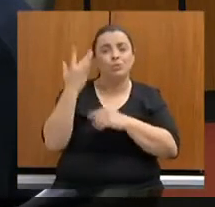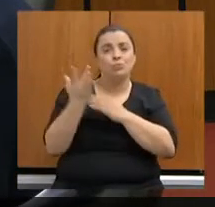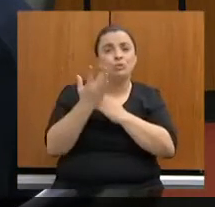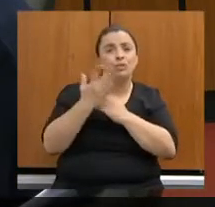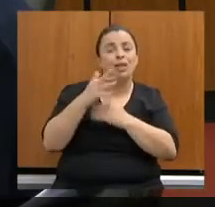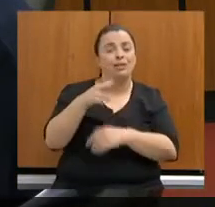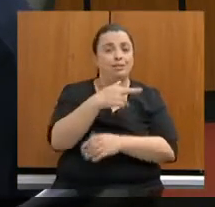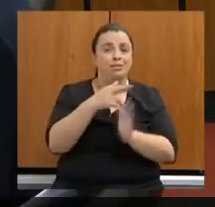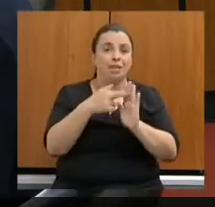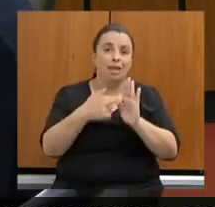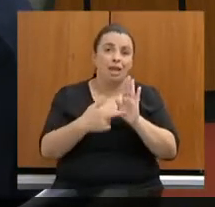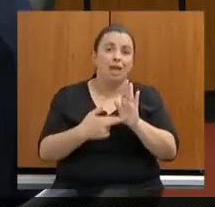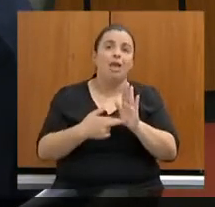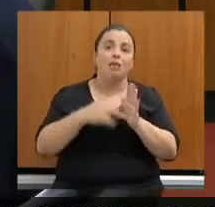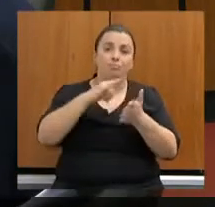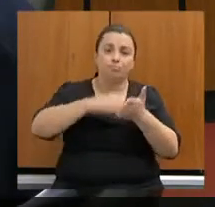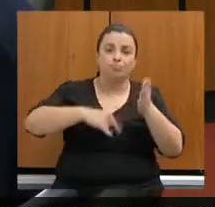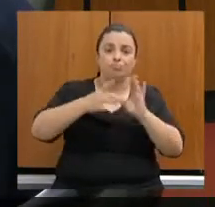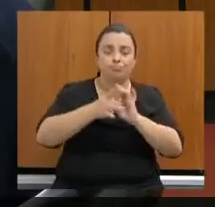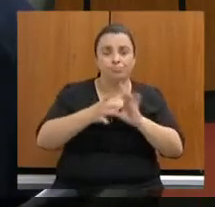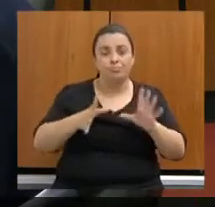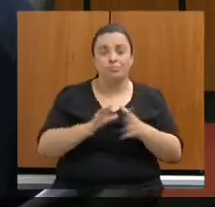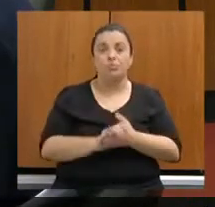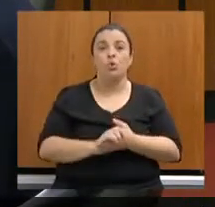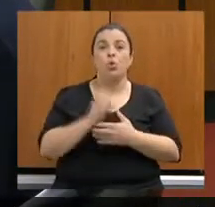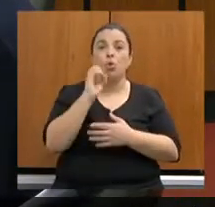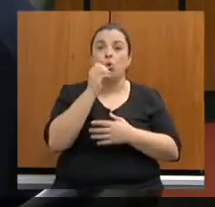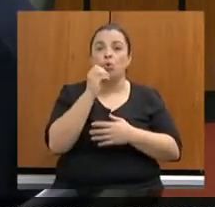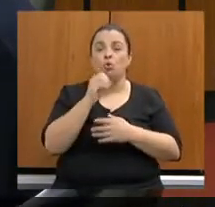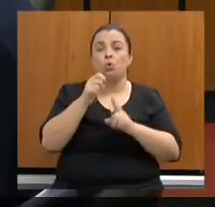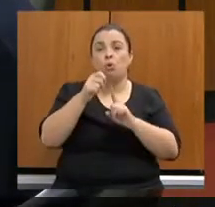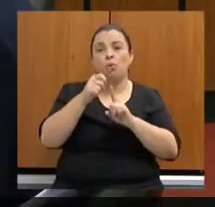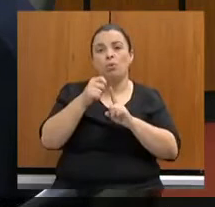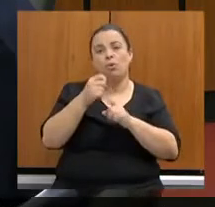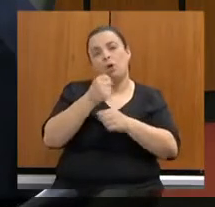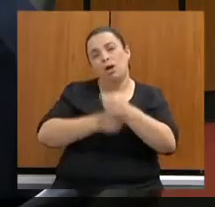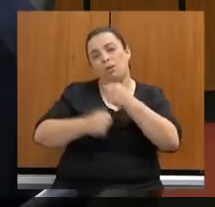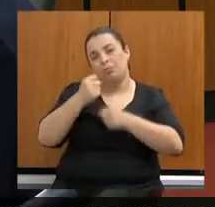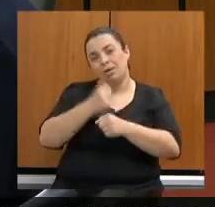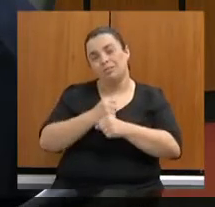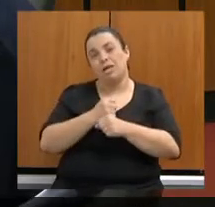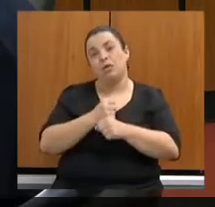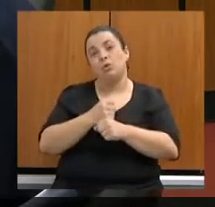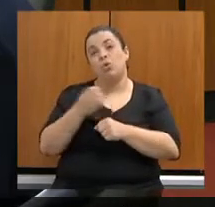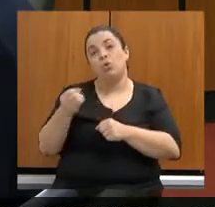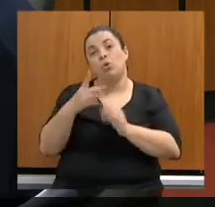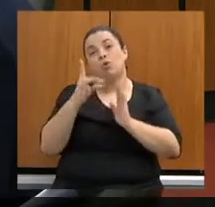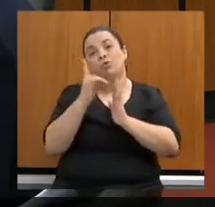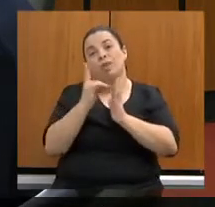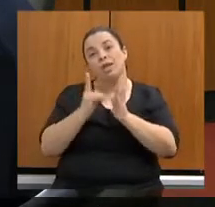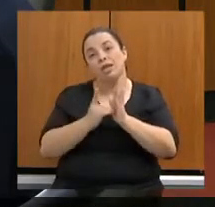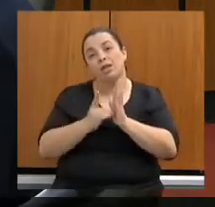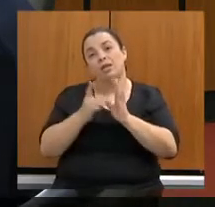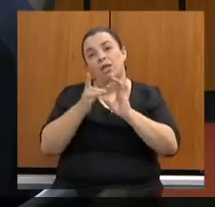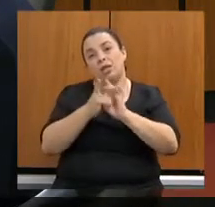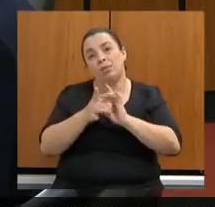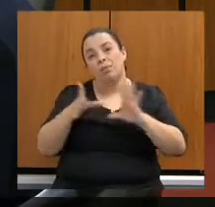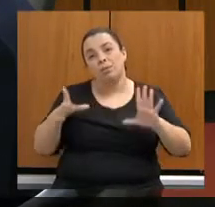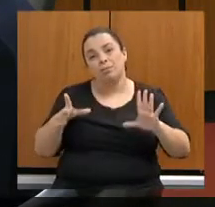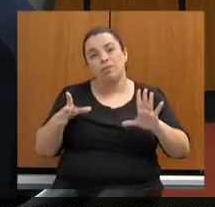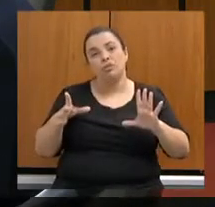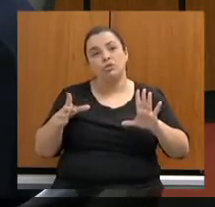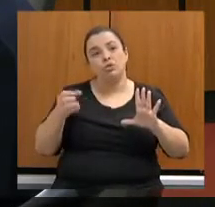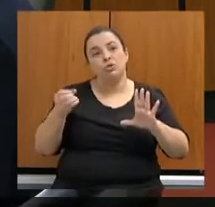outubro do ano passado foi publicado um novo Decreto que vai permitir que os próprios produtores possam